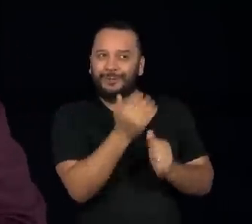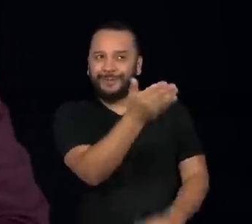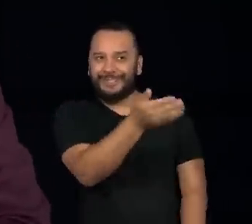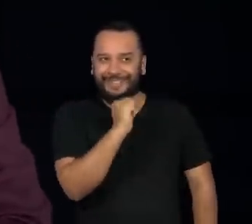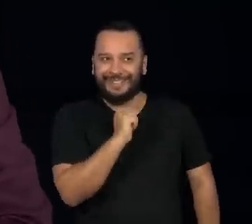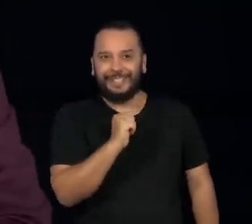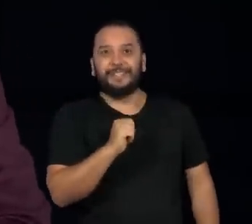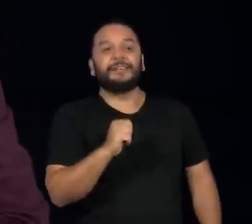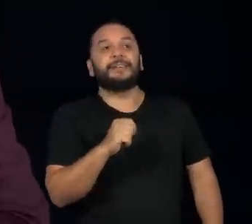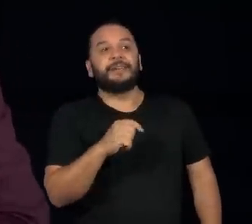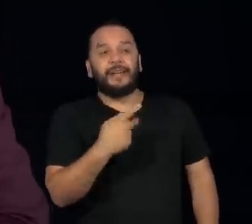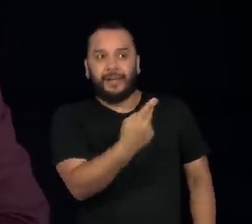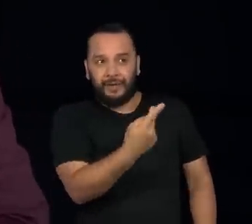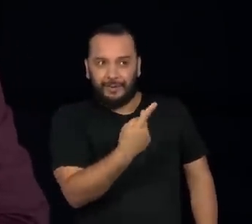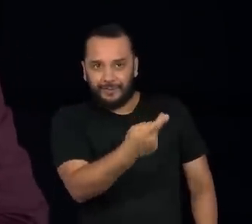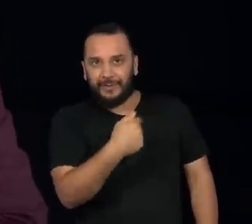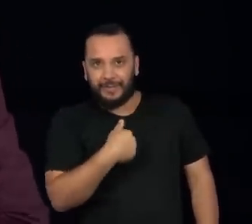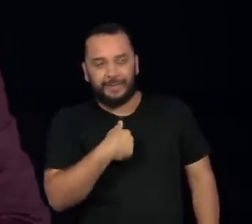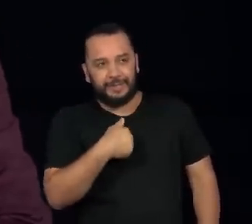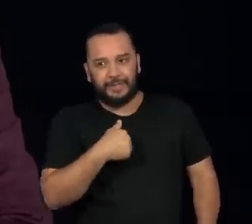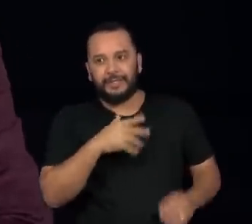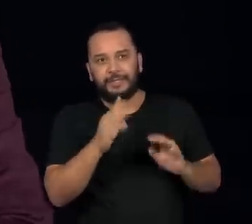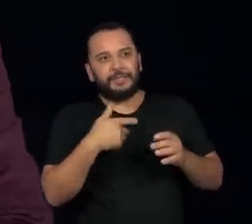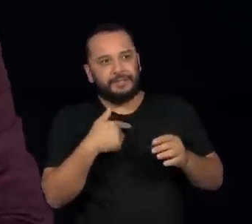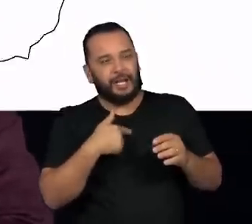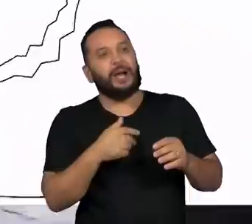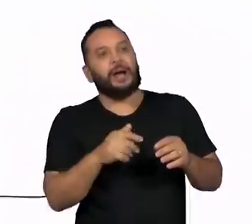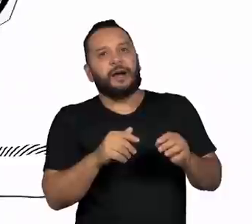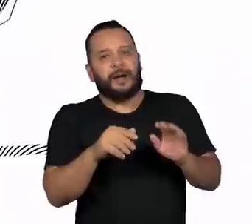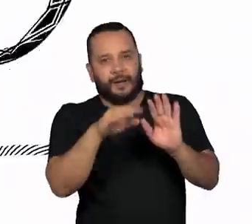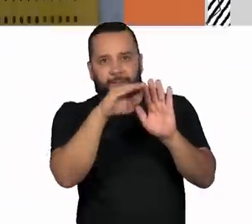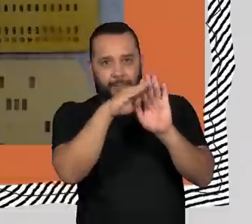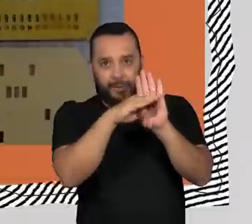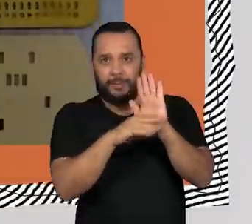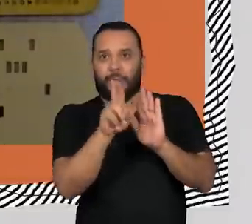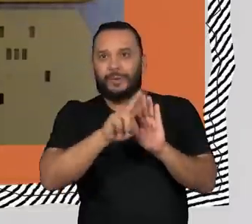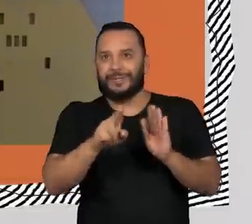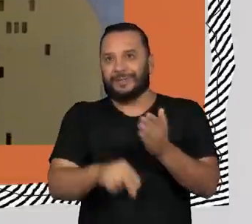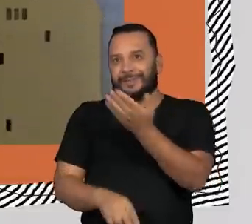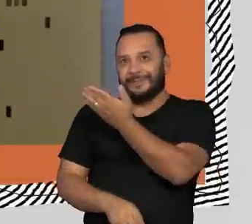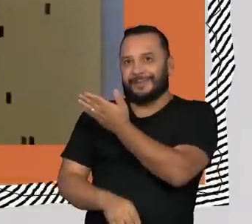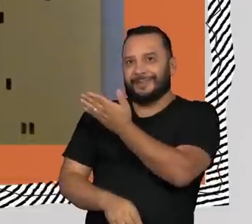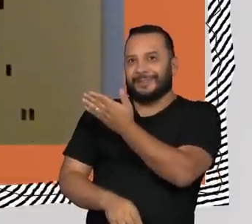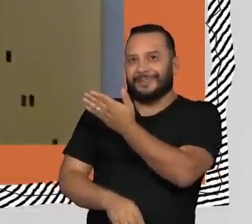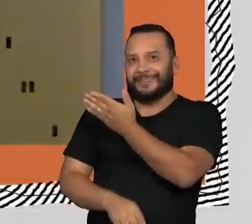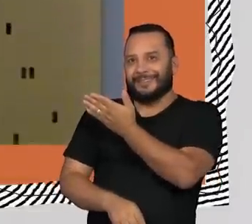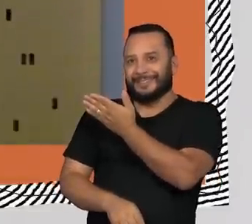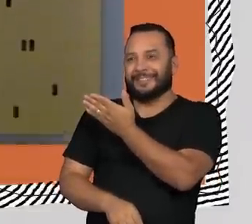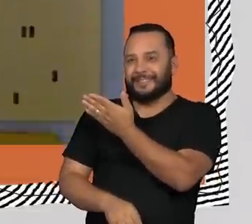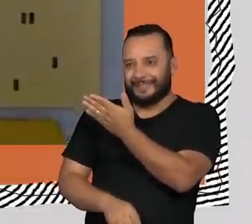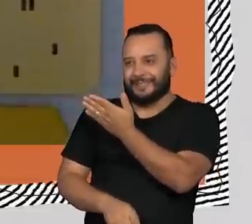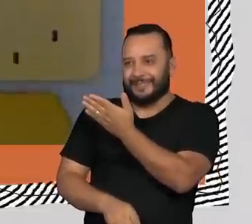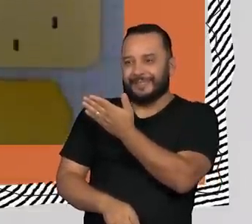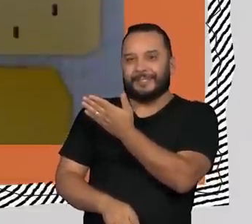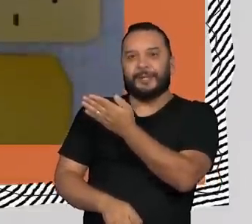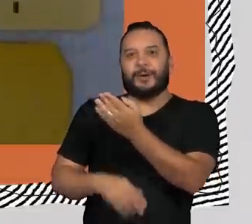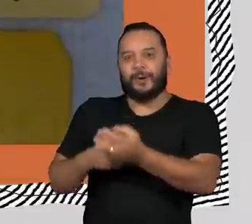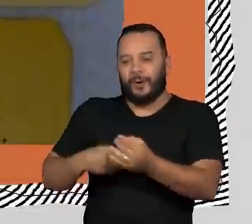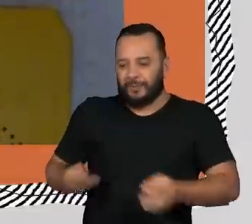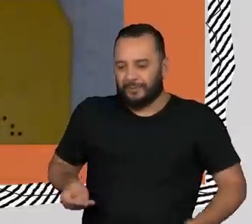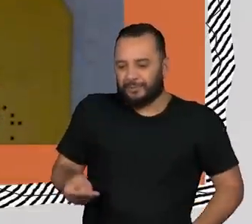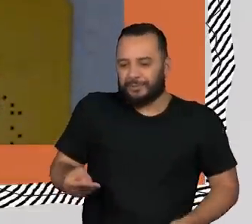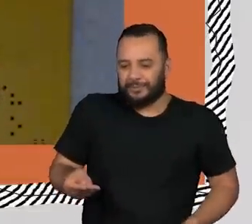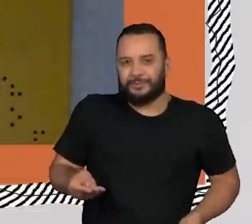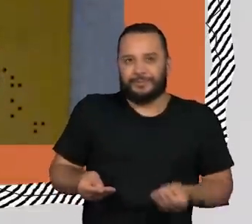chegamos a programar usando o cartão perfurado o que era aquilo o que que é perfurar um cartão